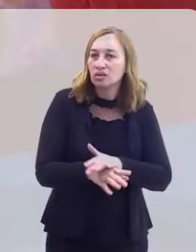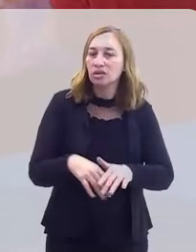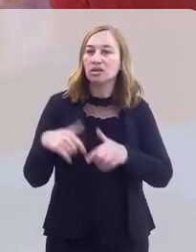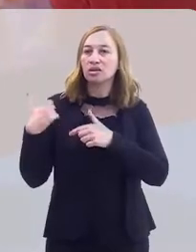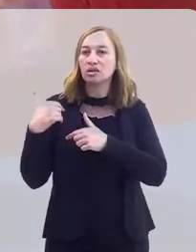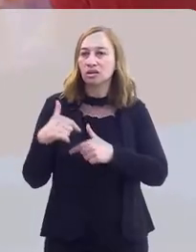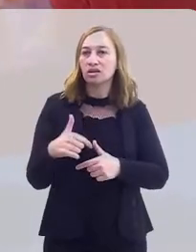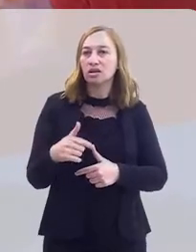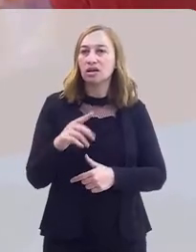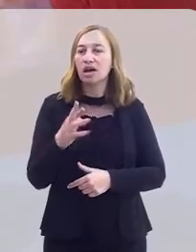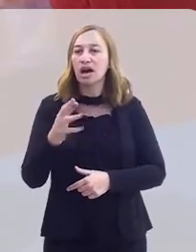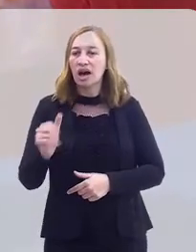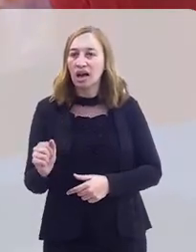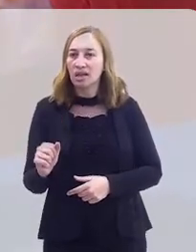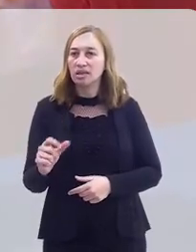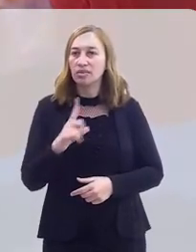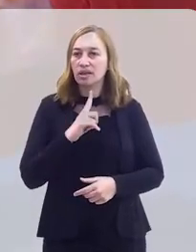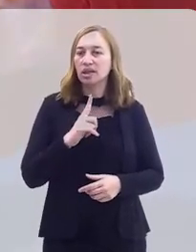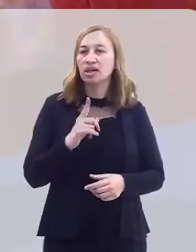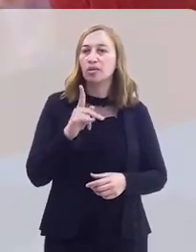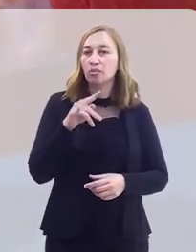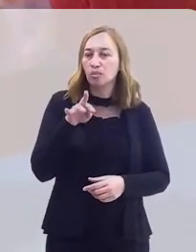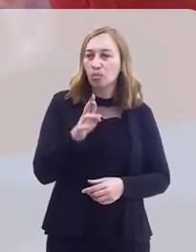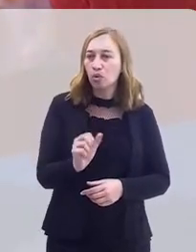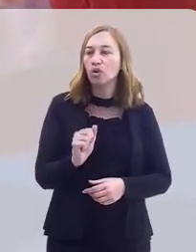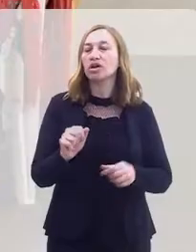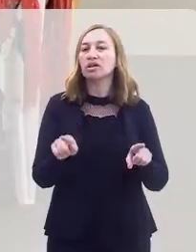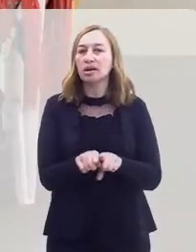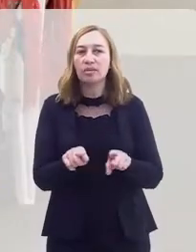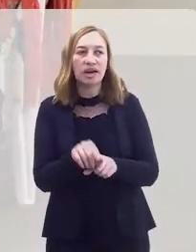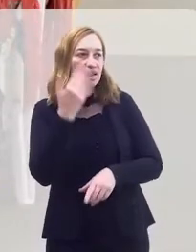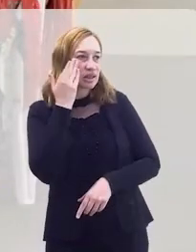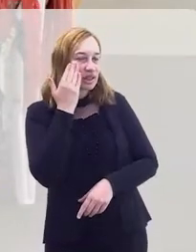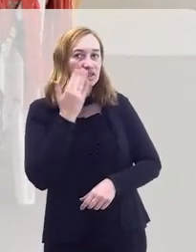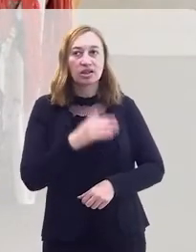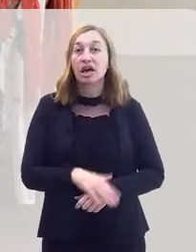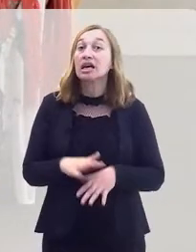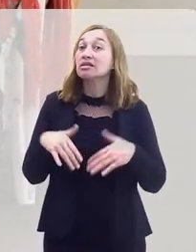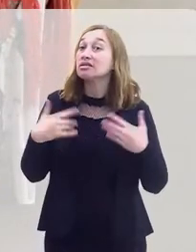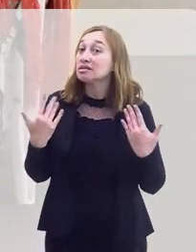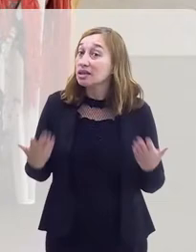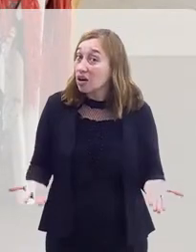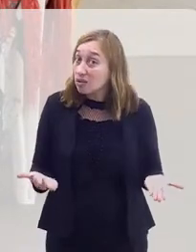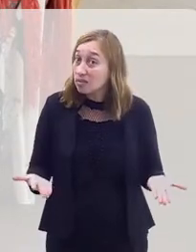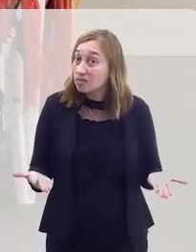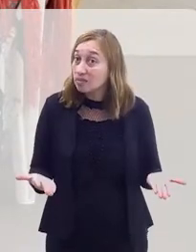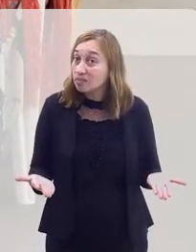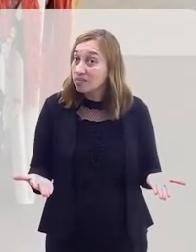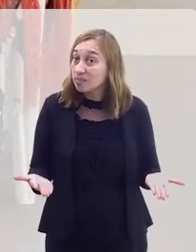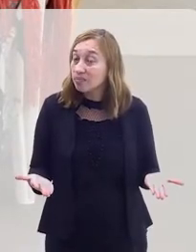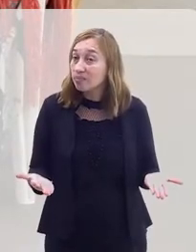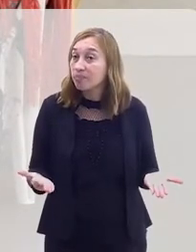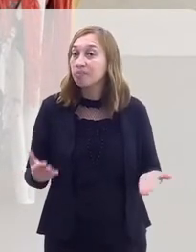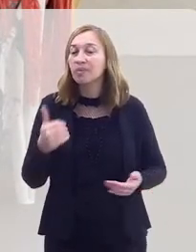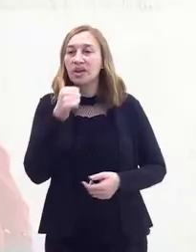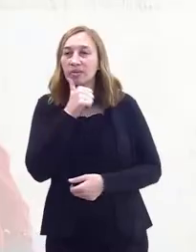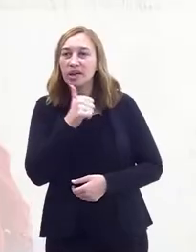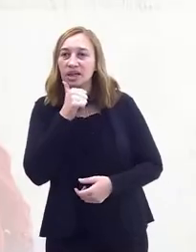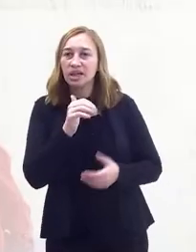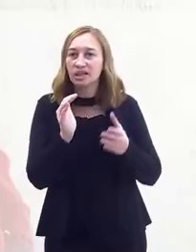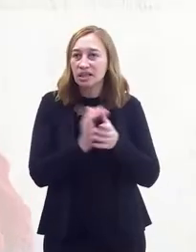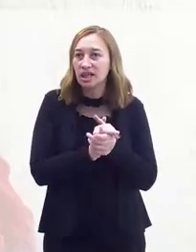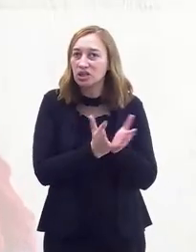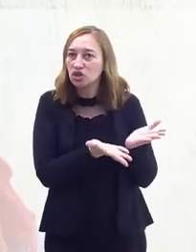a cultura e a raça, né, para se manter pura também. Entendi. Então,